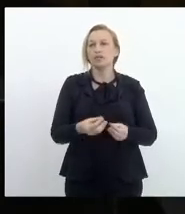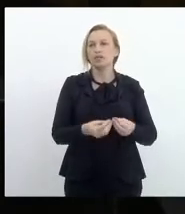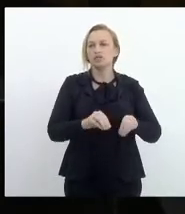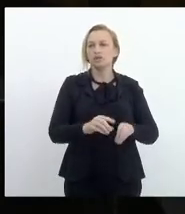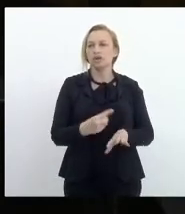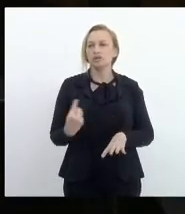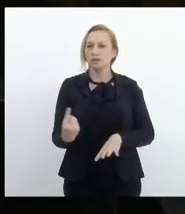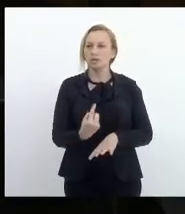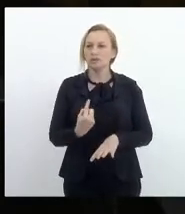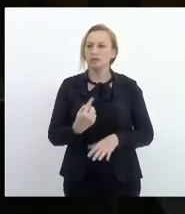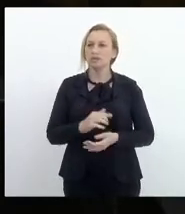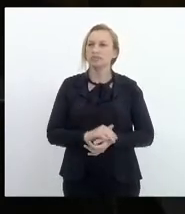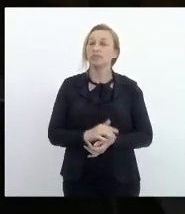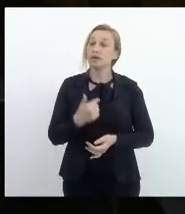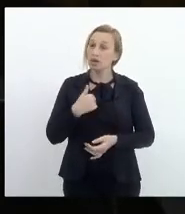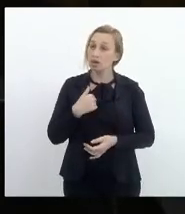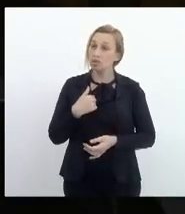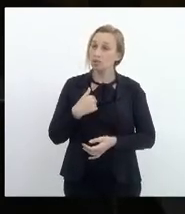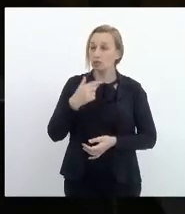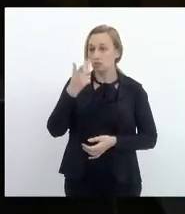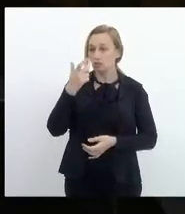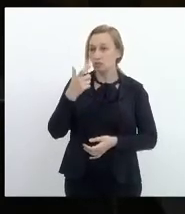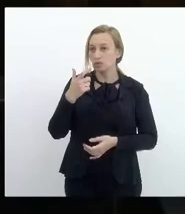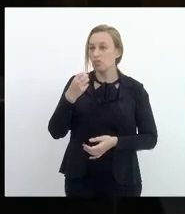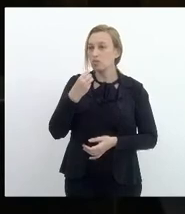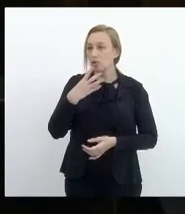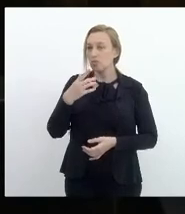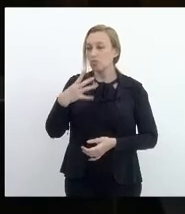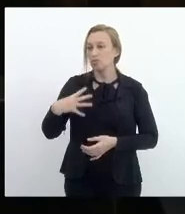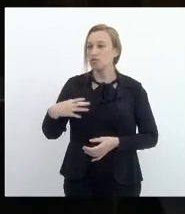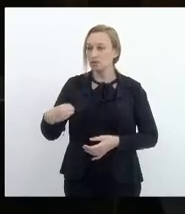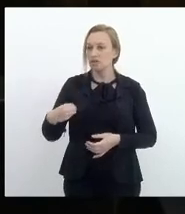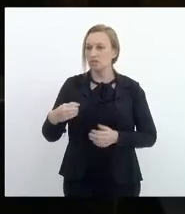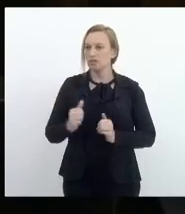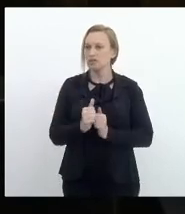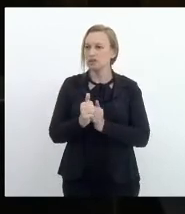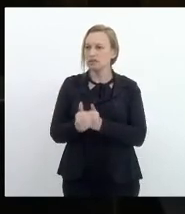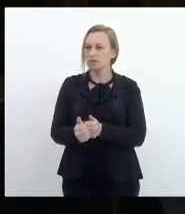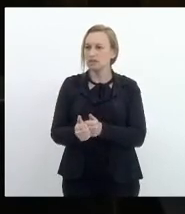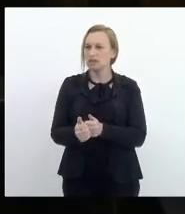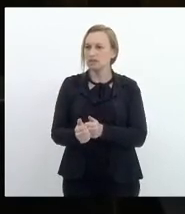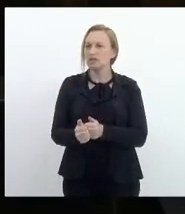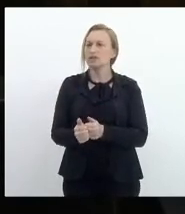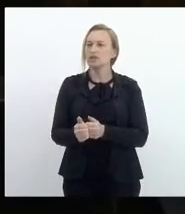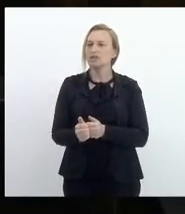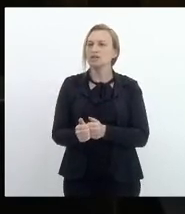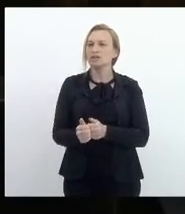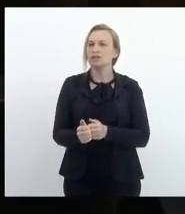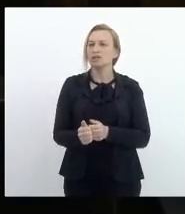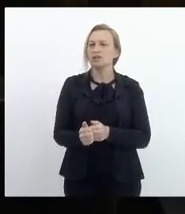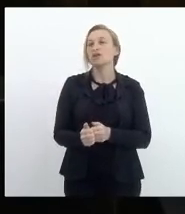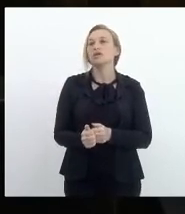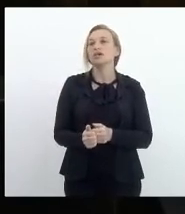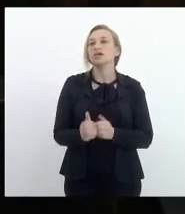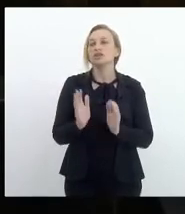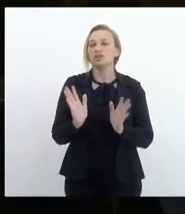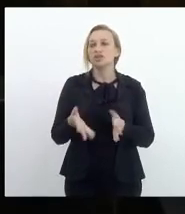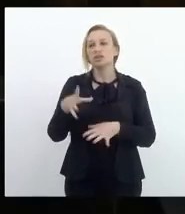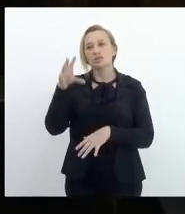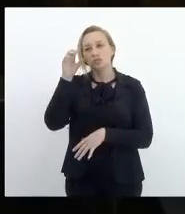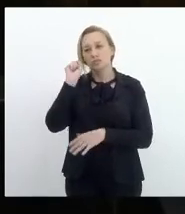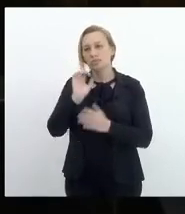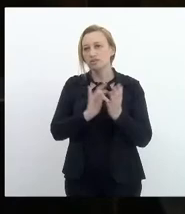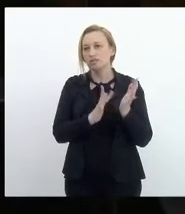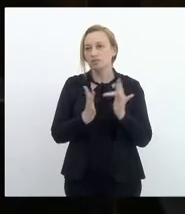e eu como bom soldado seguir o exemplo do velho que já já dorme com o senhor Jesus já está na eternidade